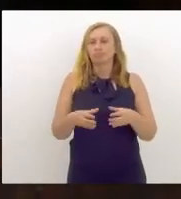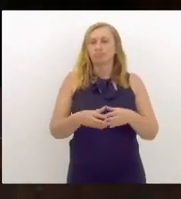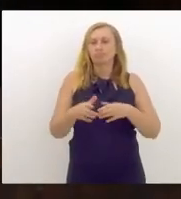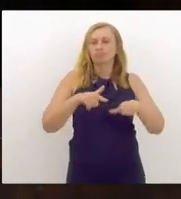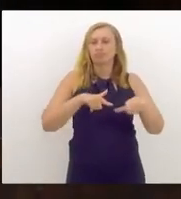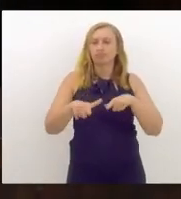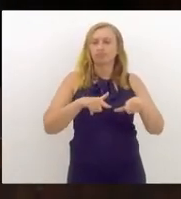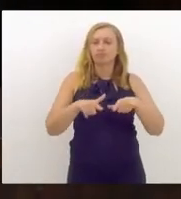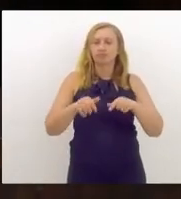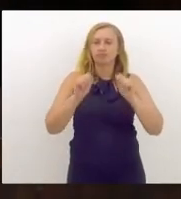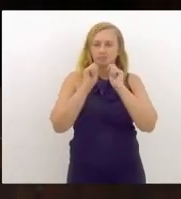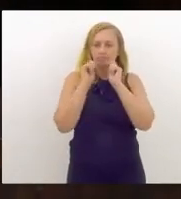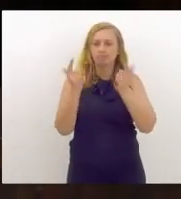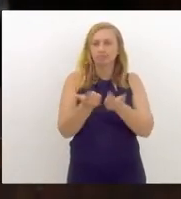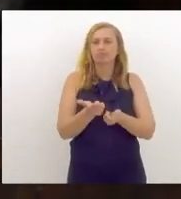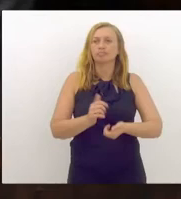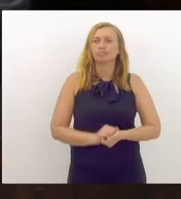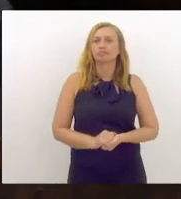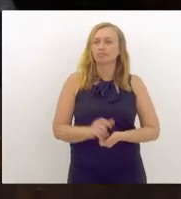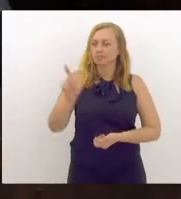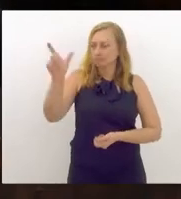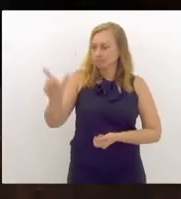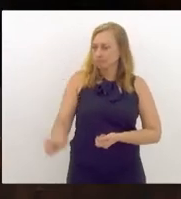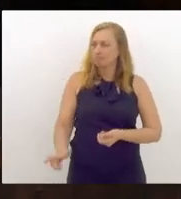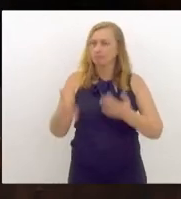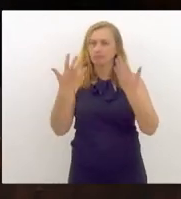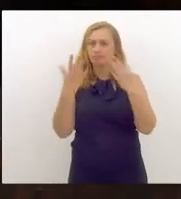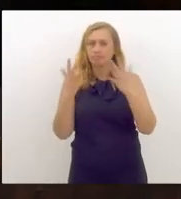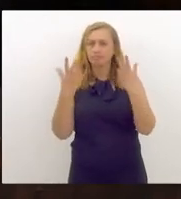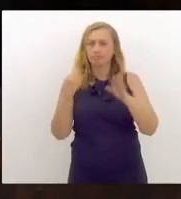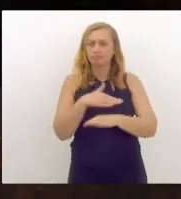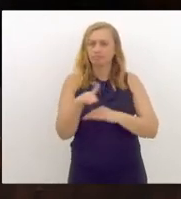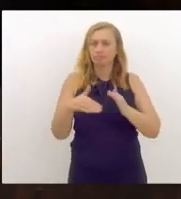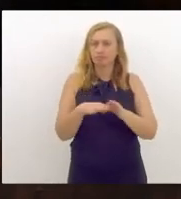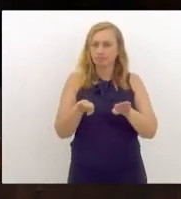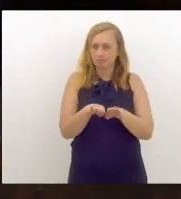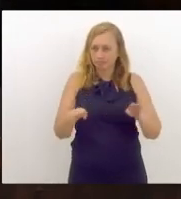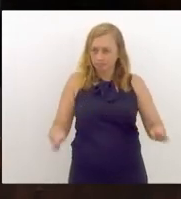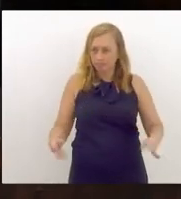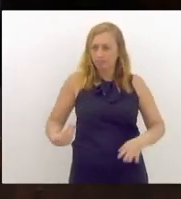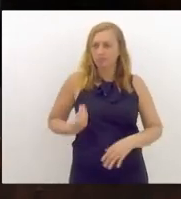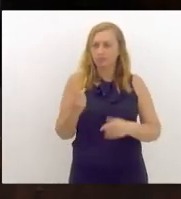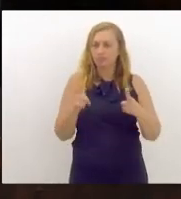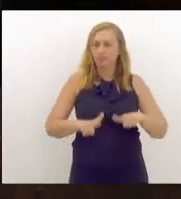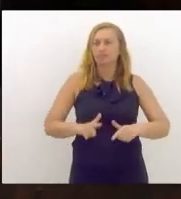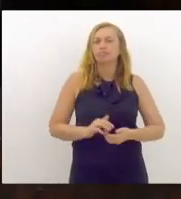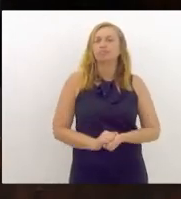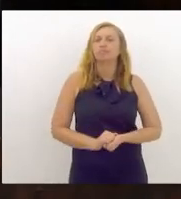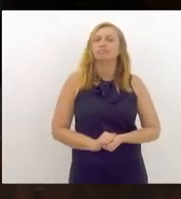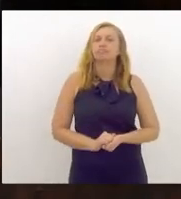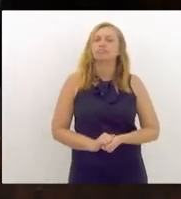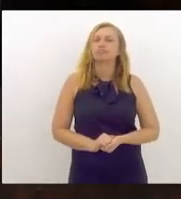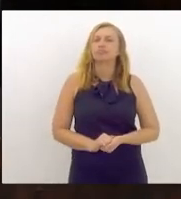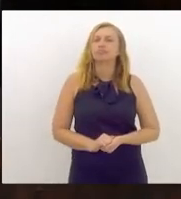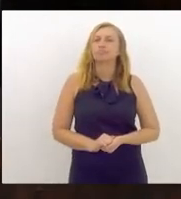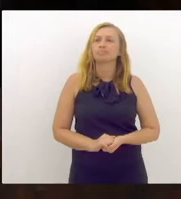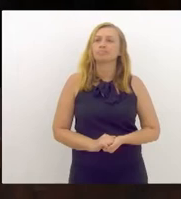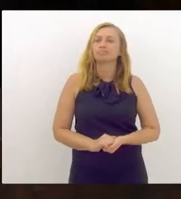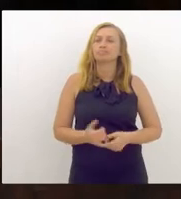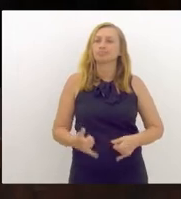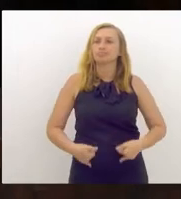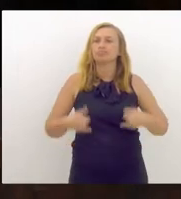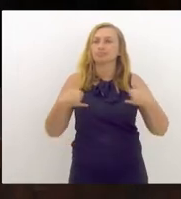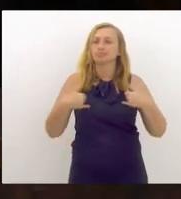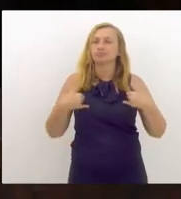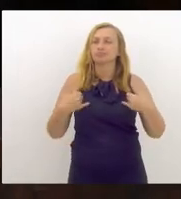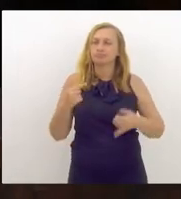da Assembleia Legislativa a pessoa de quem eu Saúdo toda a mesa e todos os presentes é uma honra